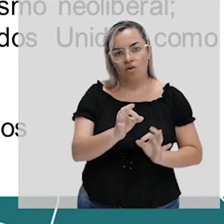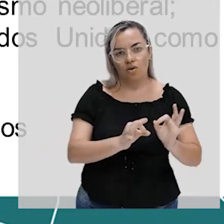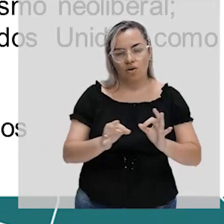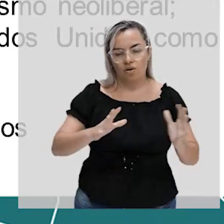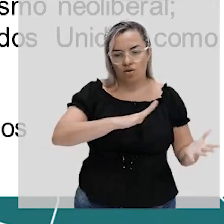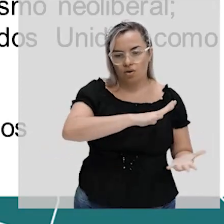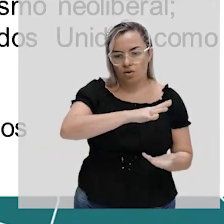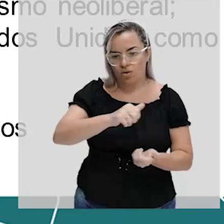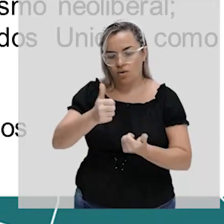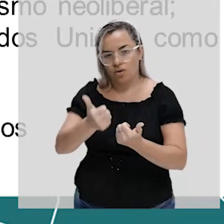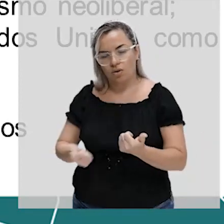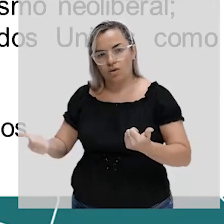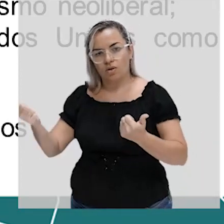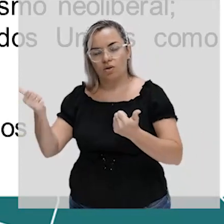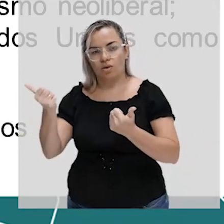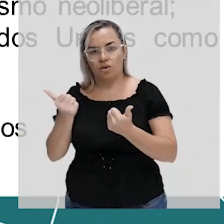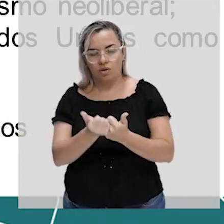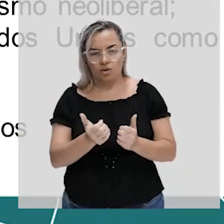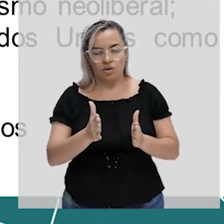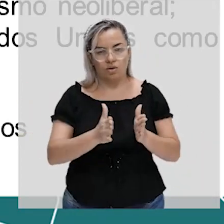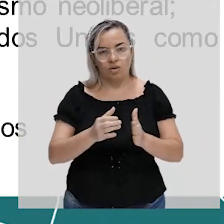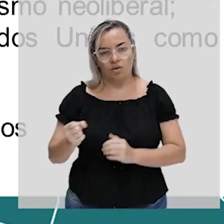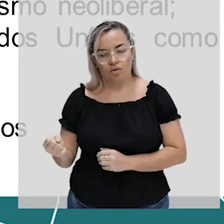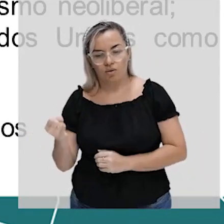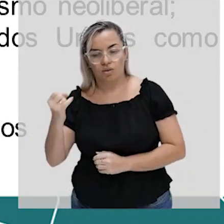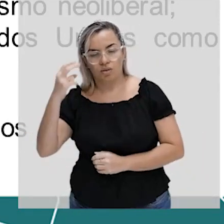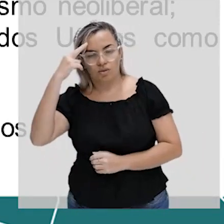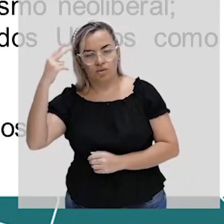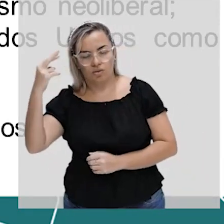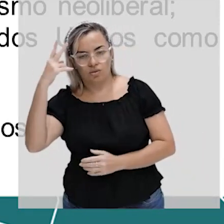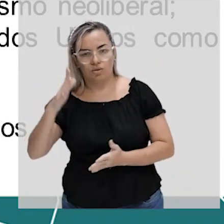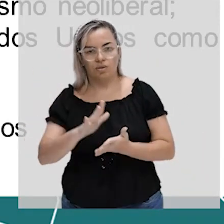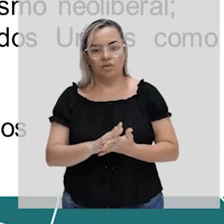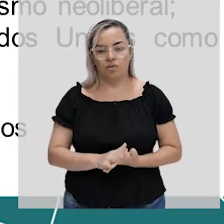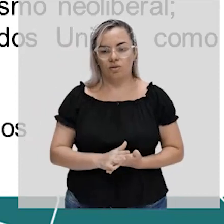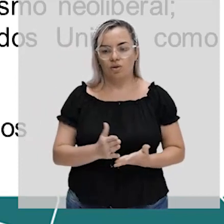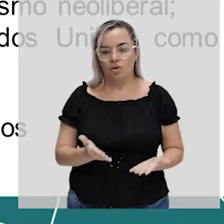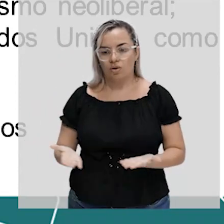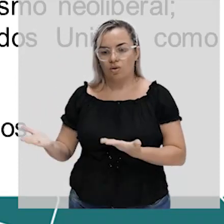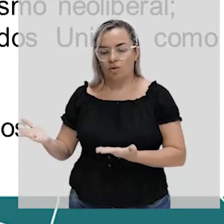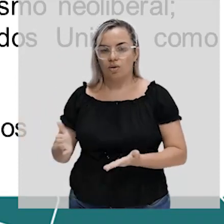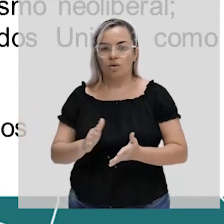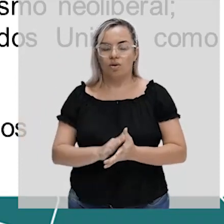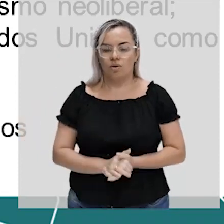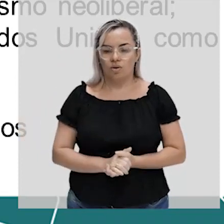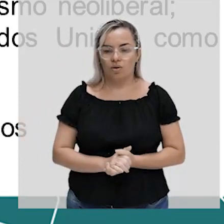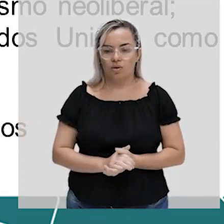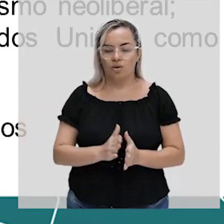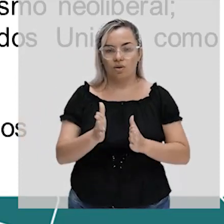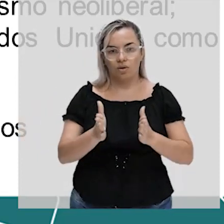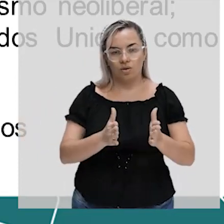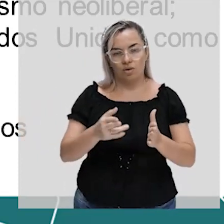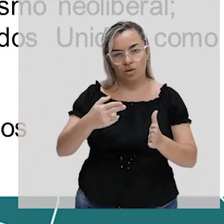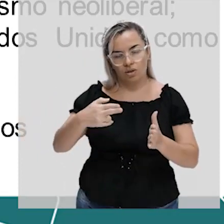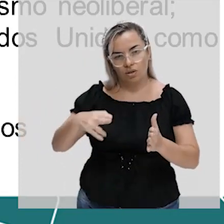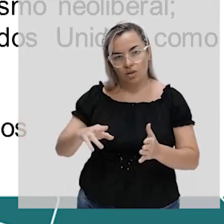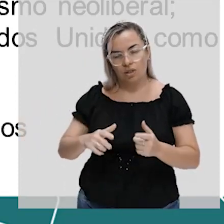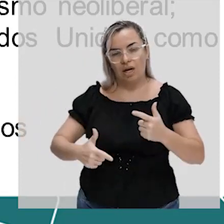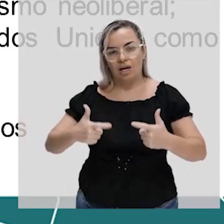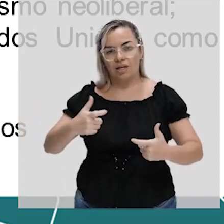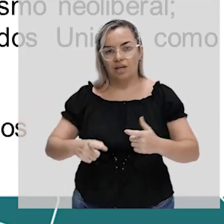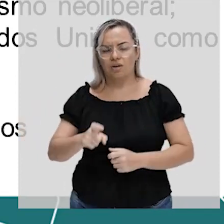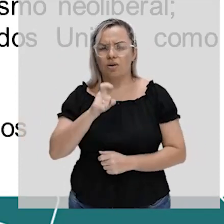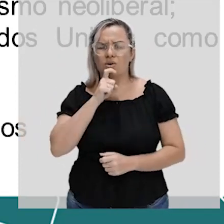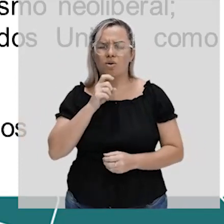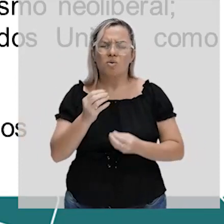substituir, um período importante da nossa história, tá? Que vai ser justamente ali o período do chamado Guerra Fria. Como assim,